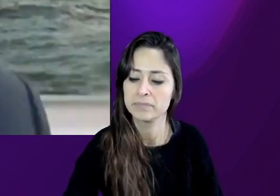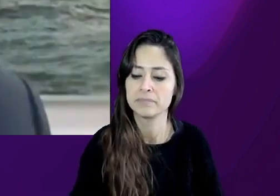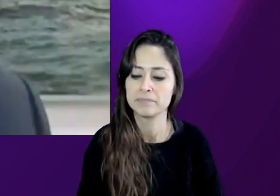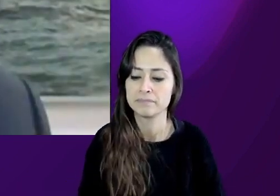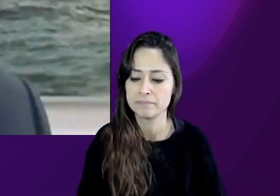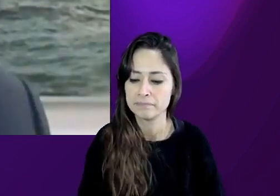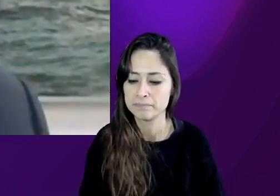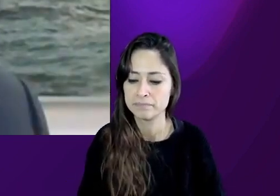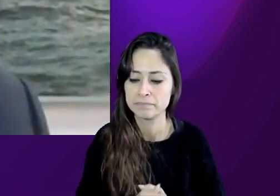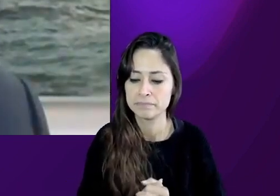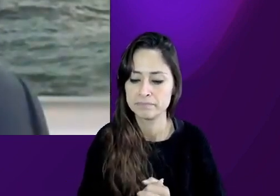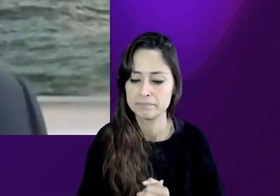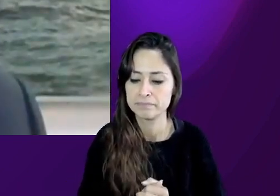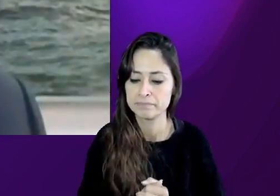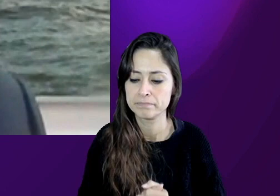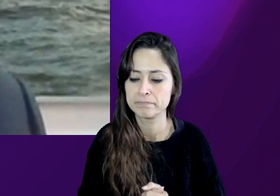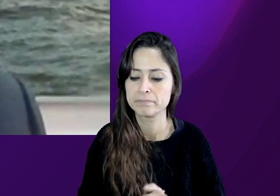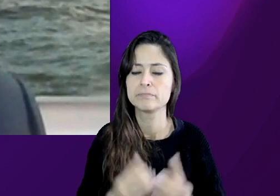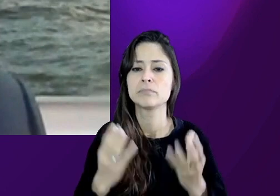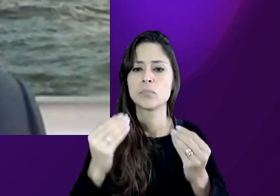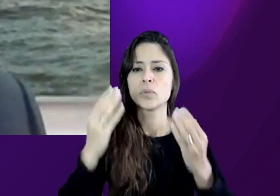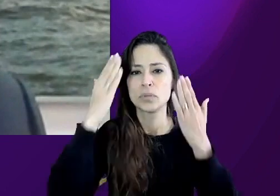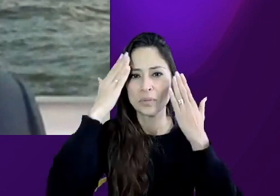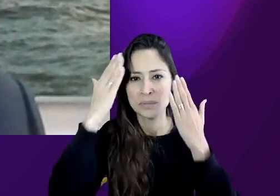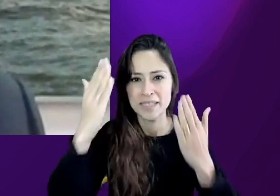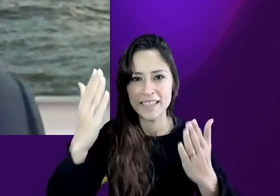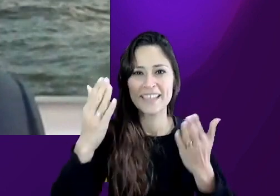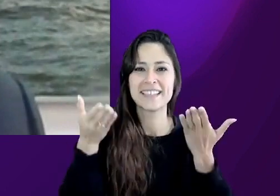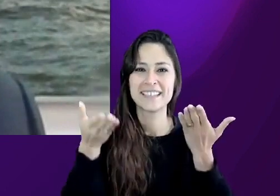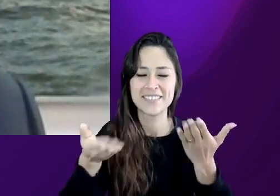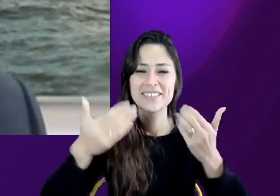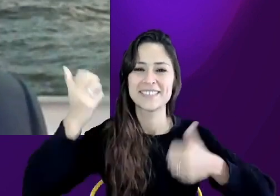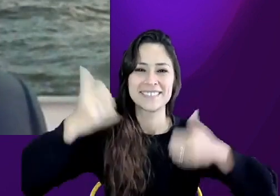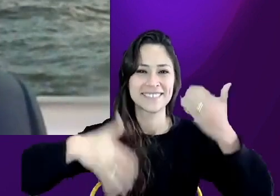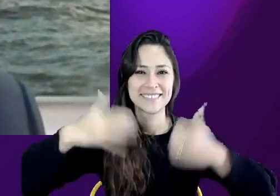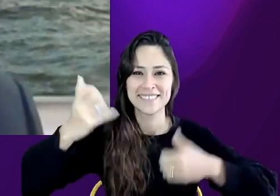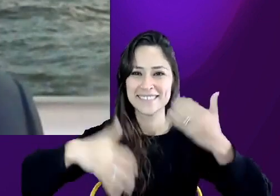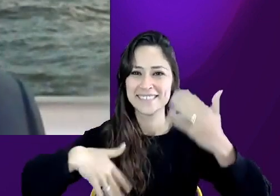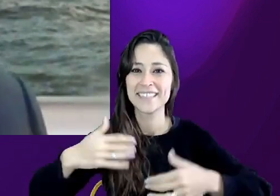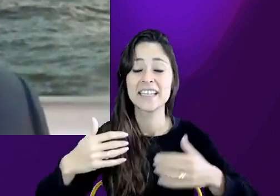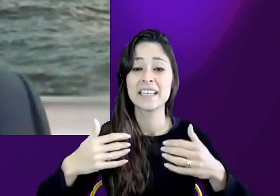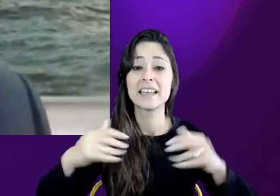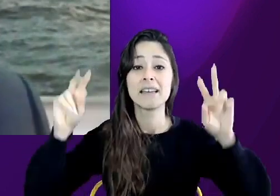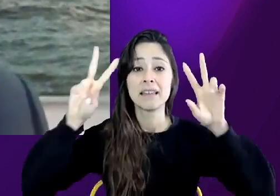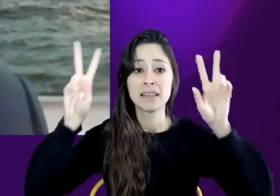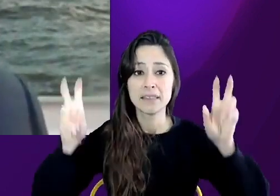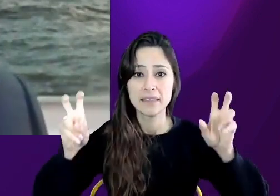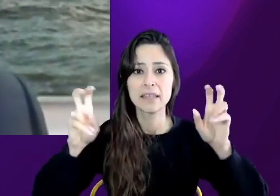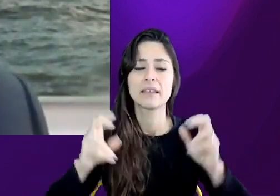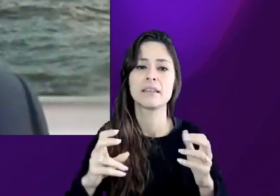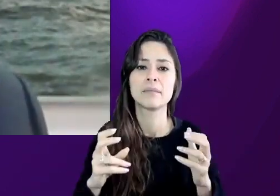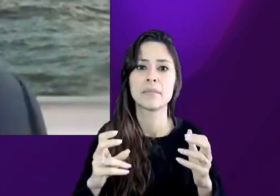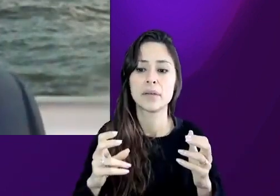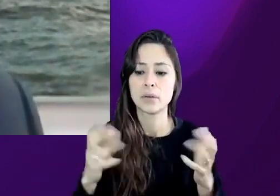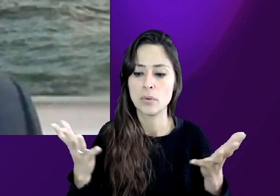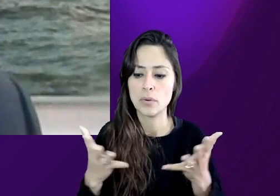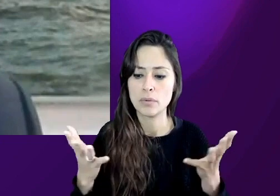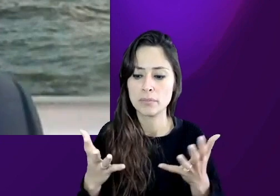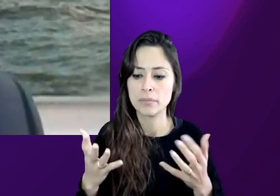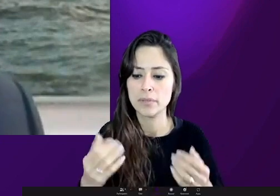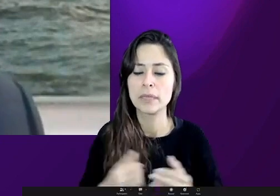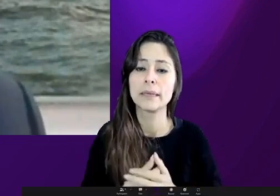André, muito obrigado pela excelente apanhado a respeito de uma via de acesso tão moderna,